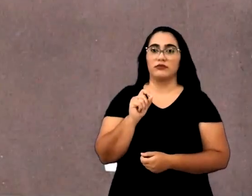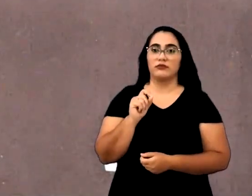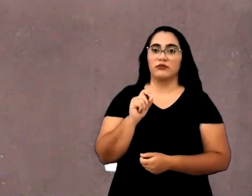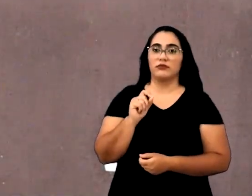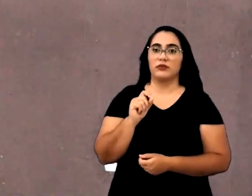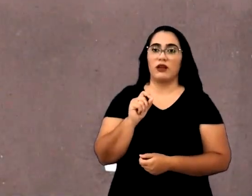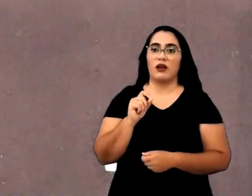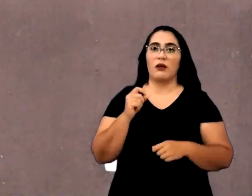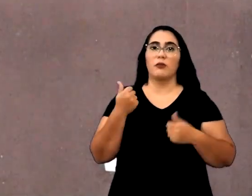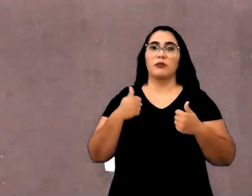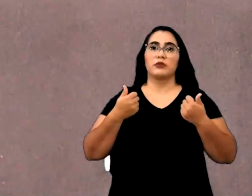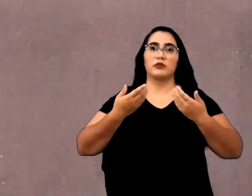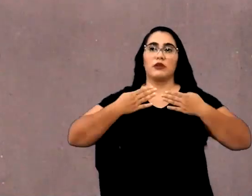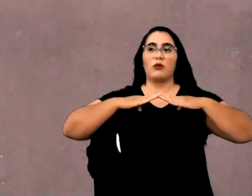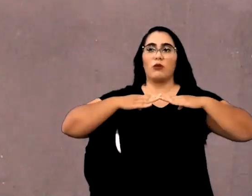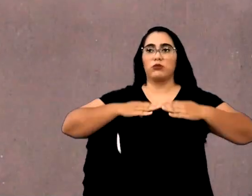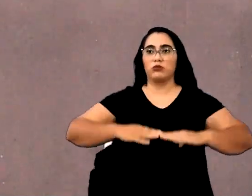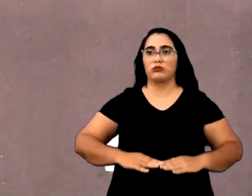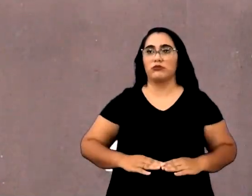nos humilharmos